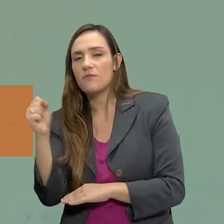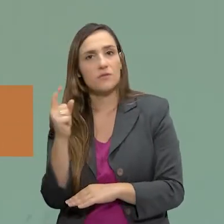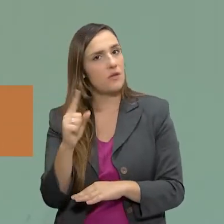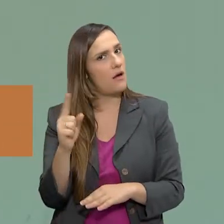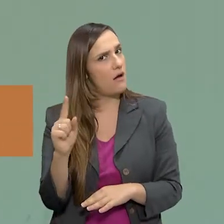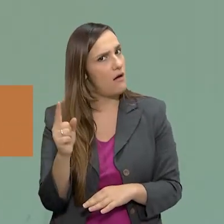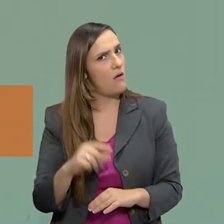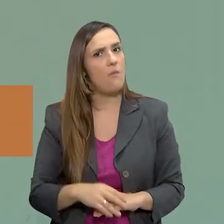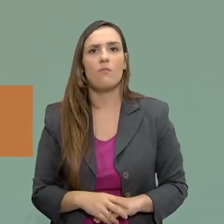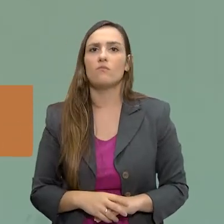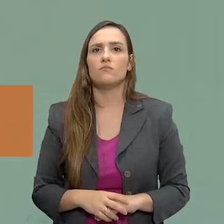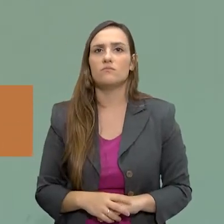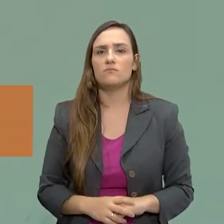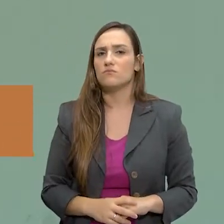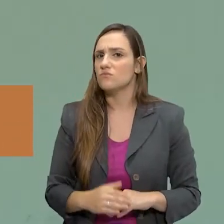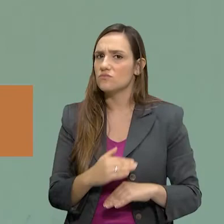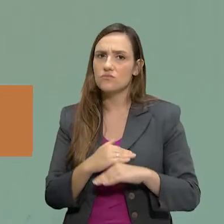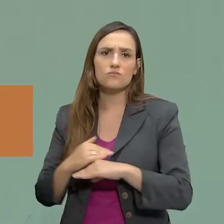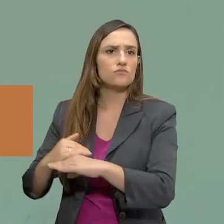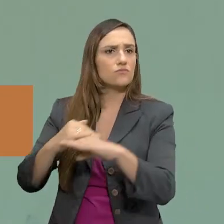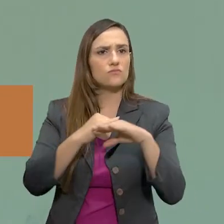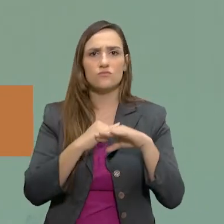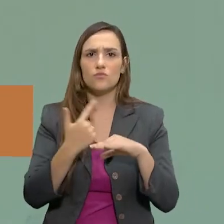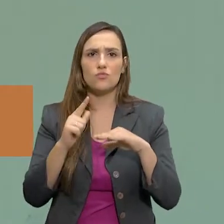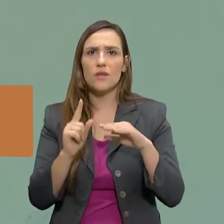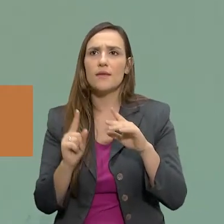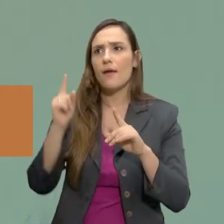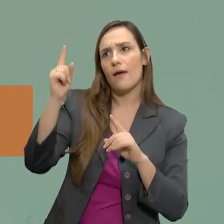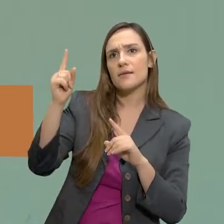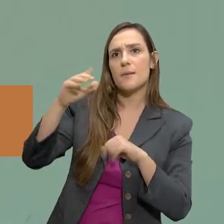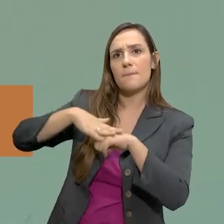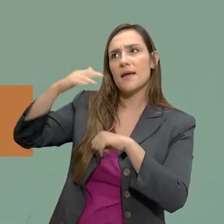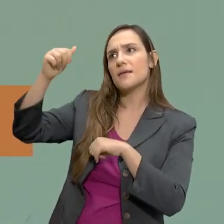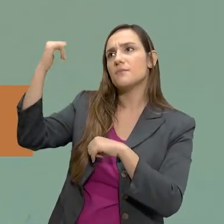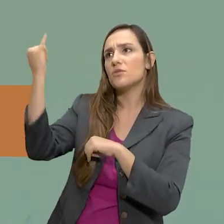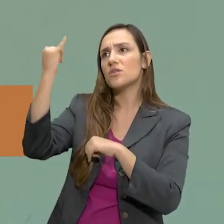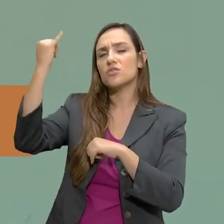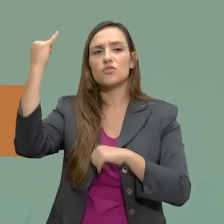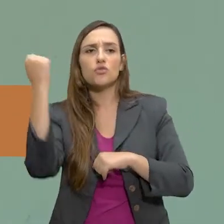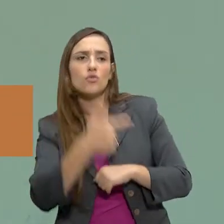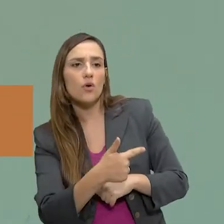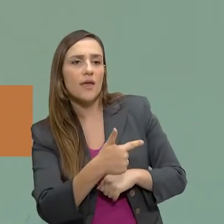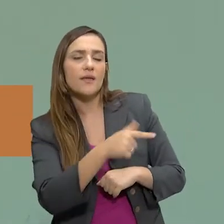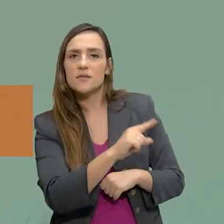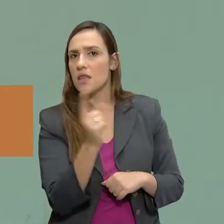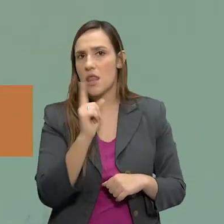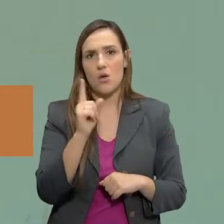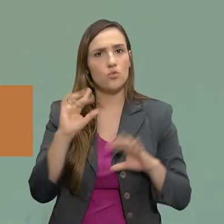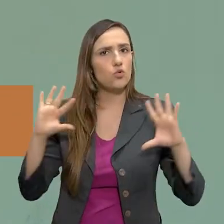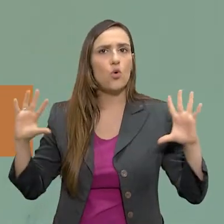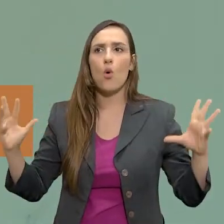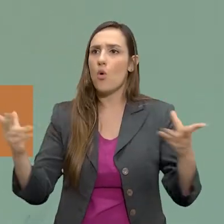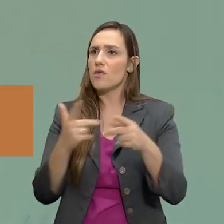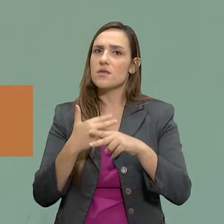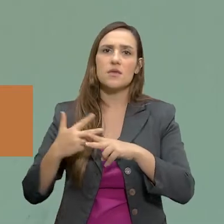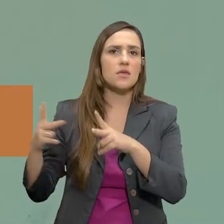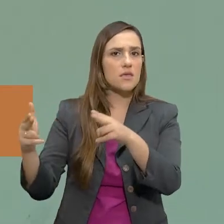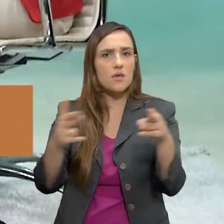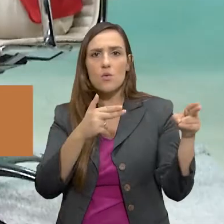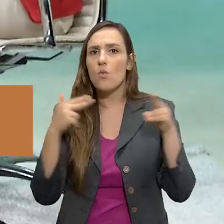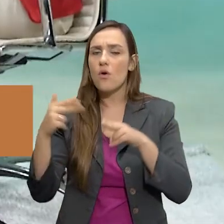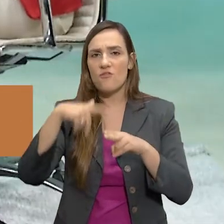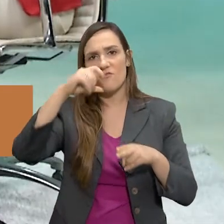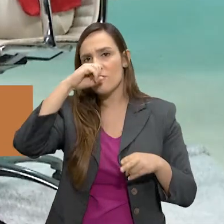Maria da Penha, quando ela fala das violências, ela não traz hierarquia, ela não fala que uma é mais importante que a outra. Todas têm a mesma hierarquia, todas a gente precisa